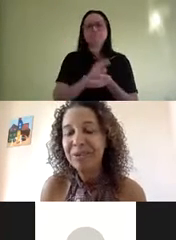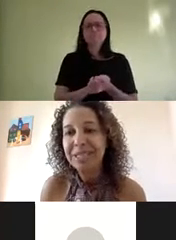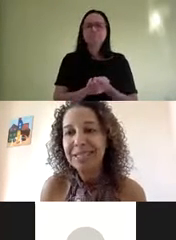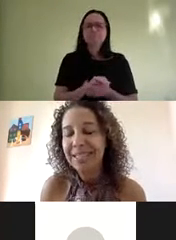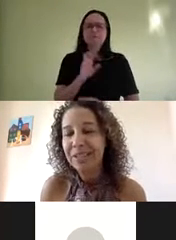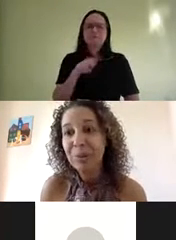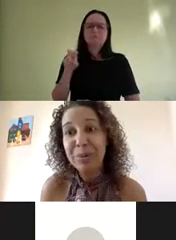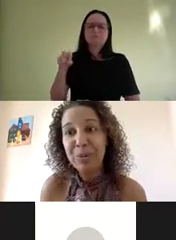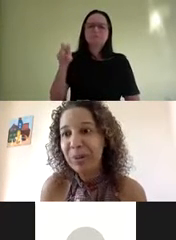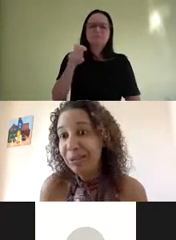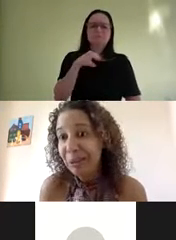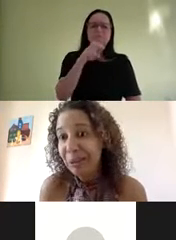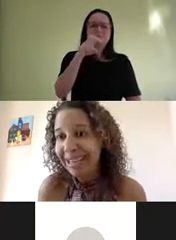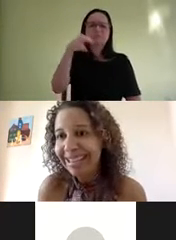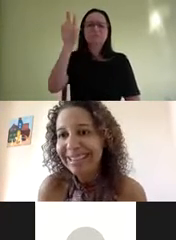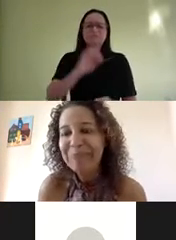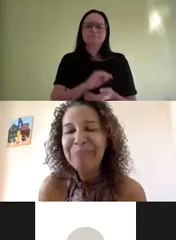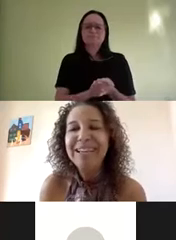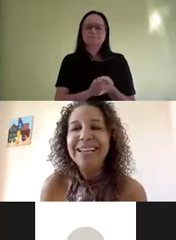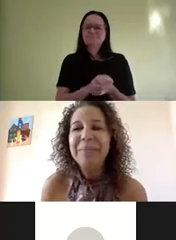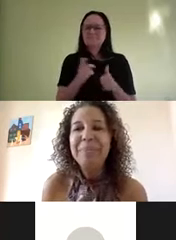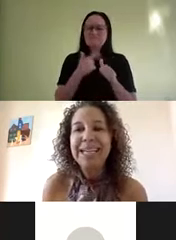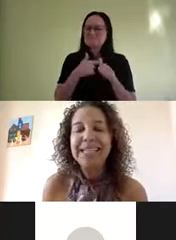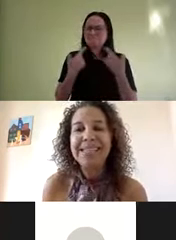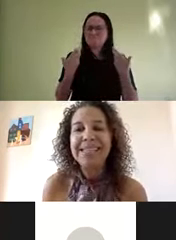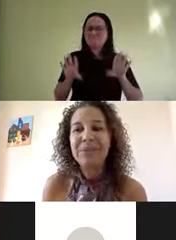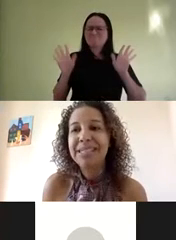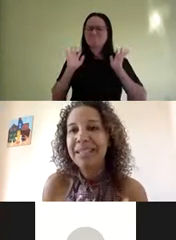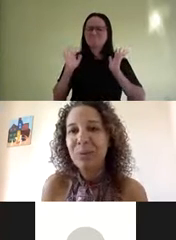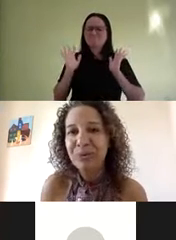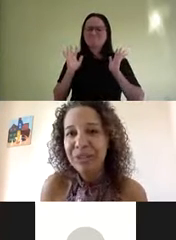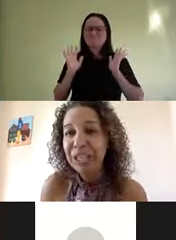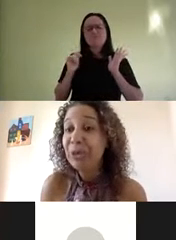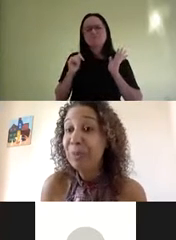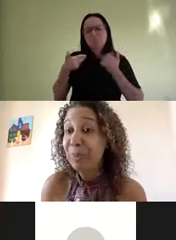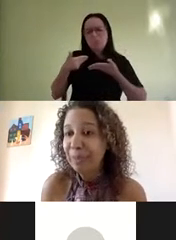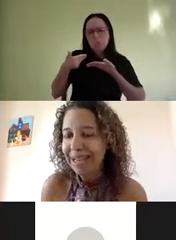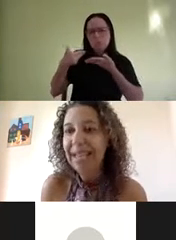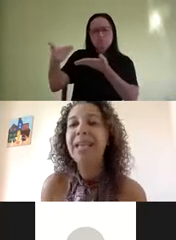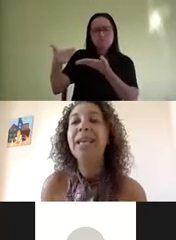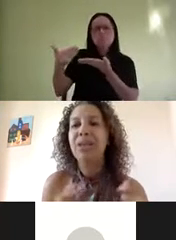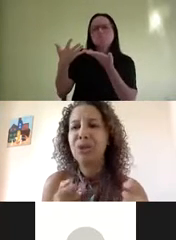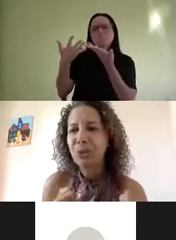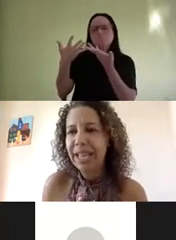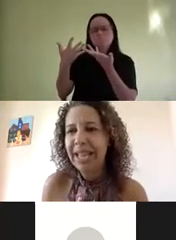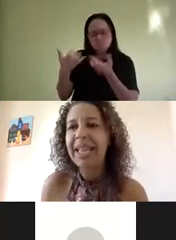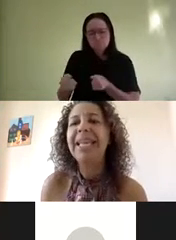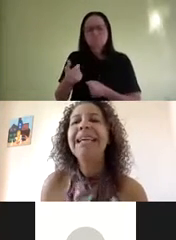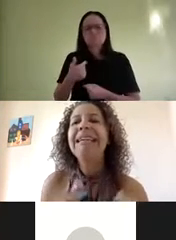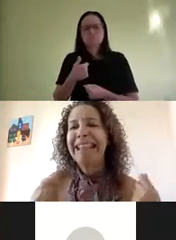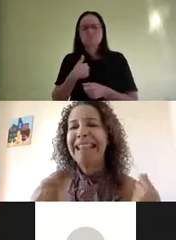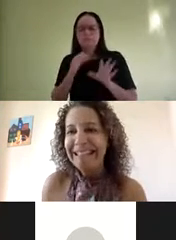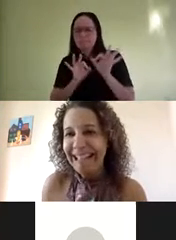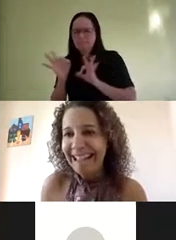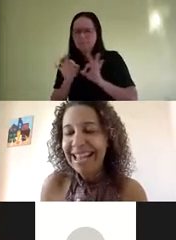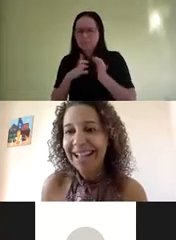uma aventura assim, num primeiro momento eu não queria ir, mas eu aceitei o convite, me preparei, estudei,